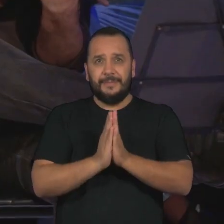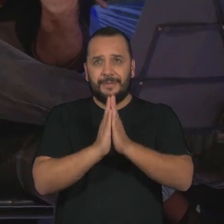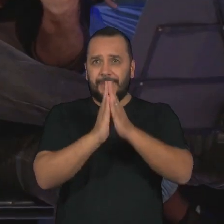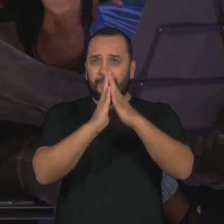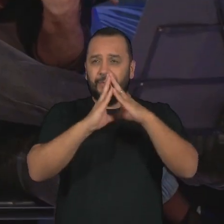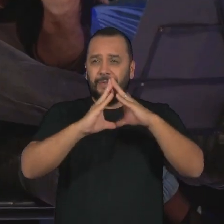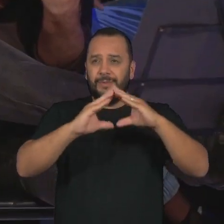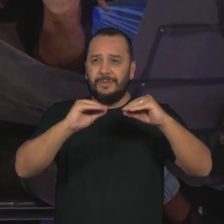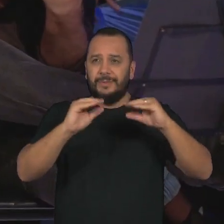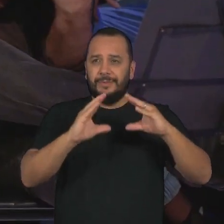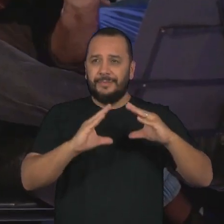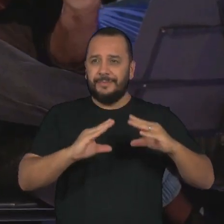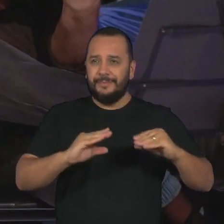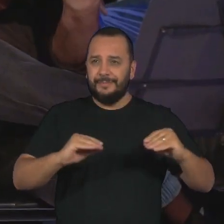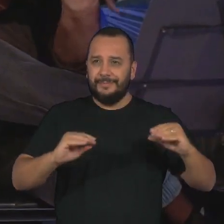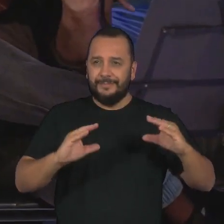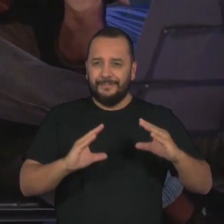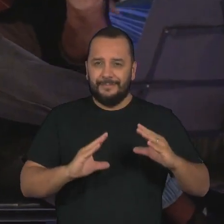Ciclamen do